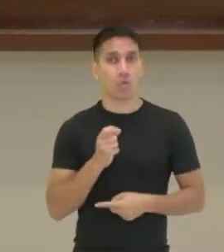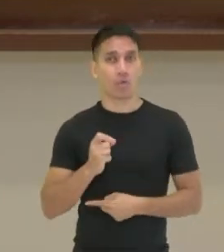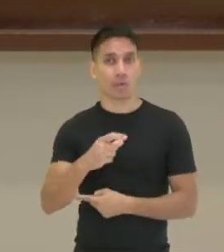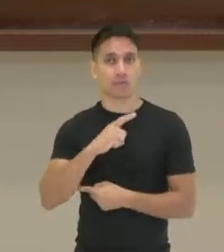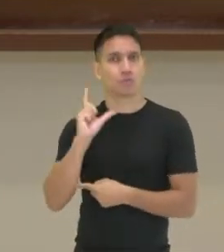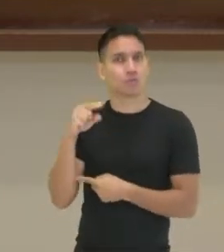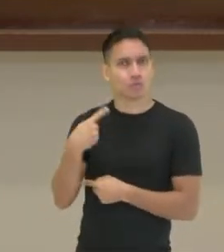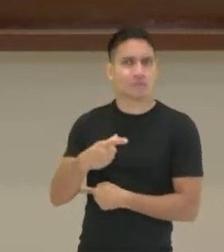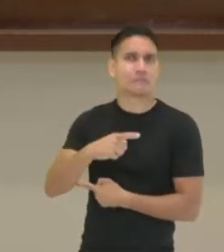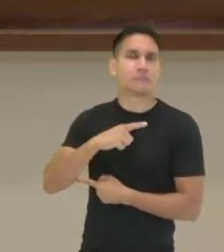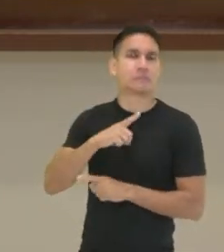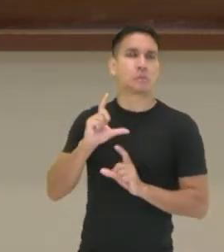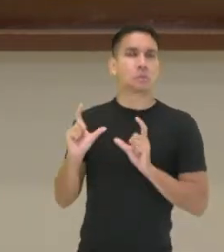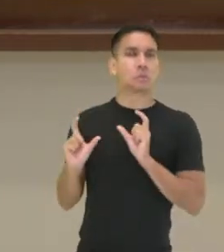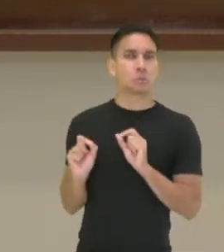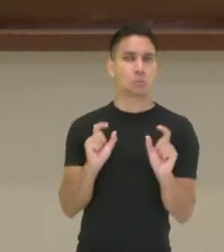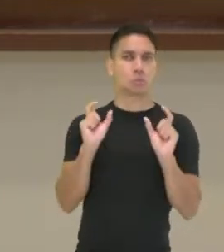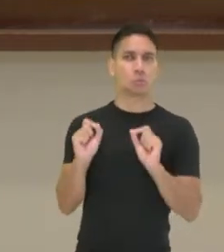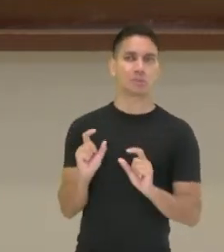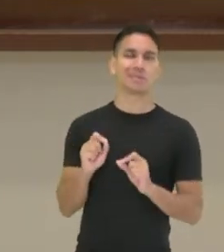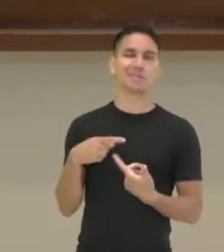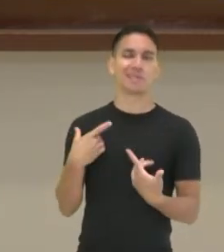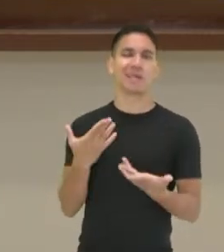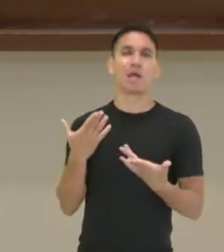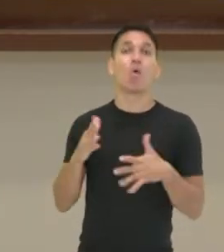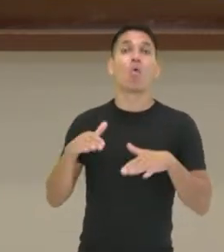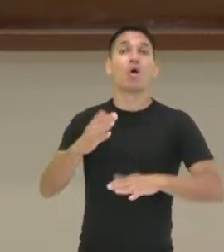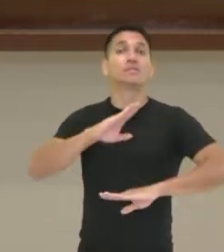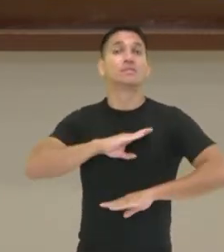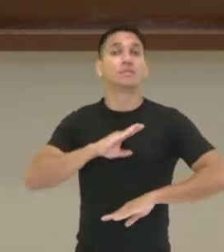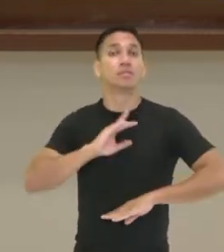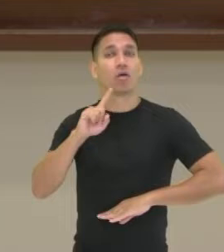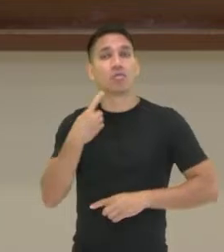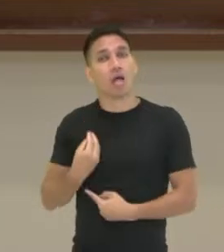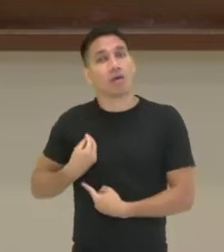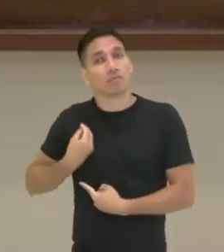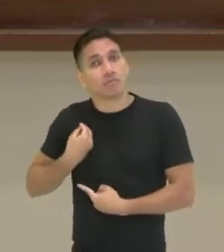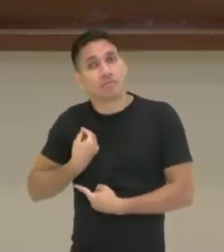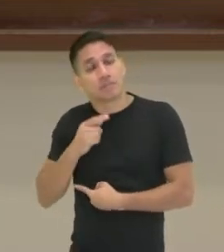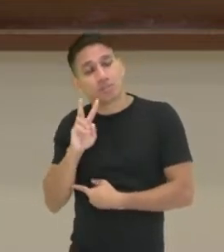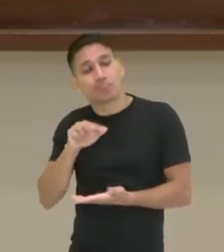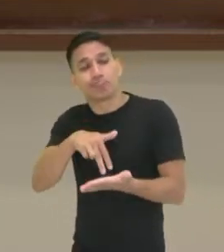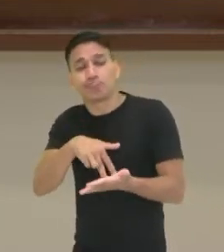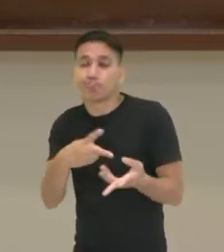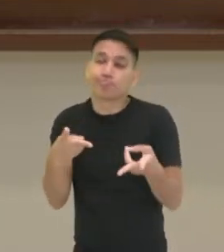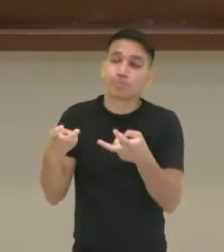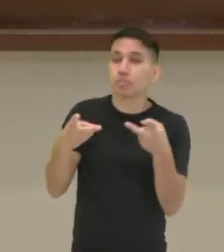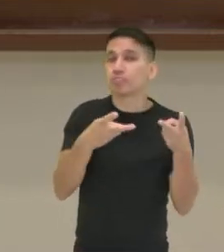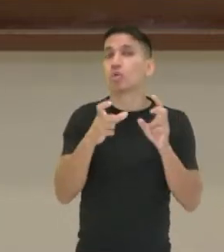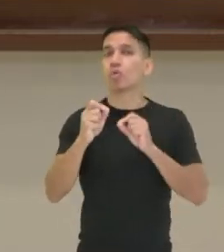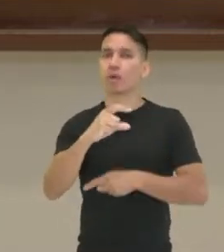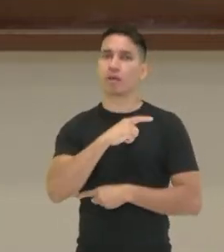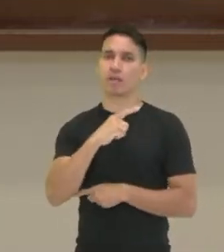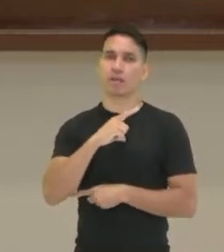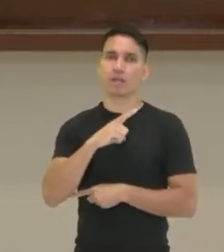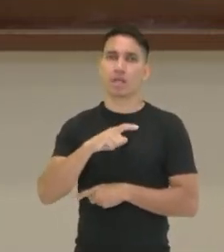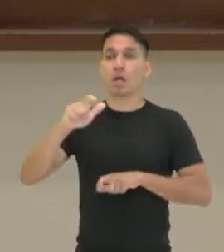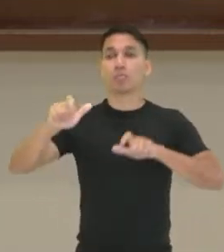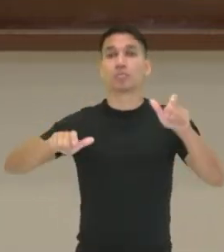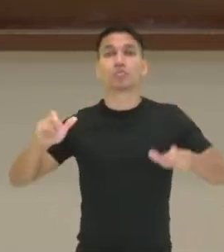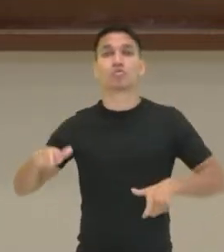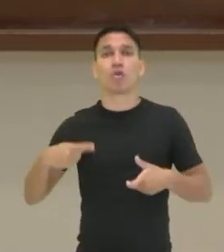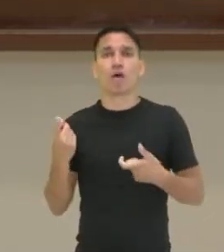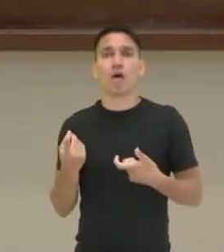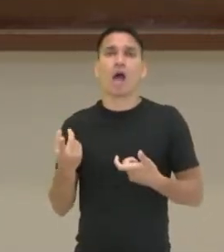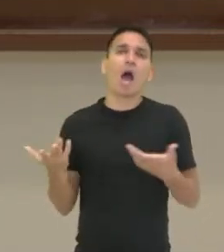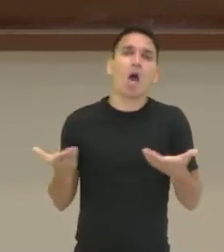nós temos, que cenário nós estamos enfrentando agora, que a gente está vendo então as pessoas voltando